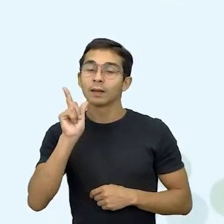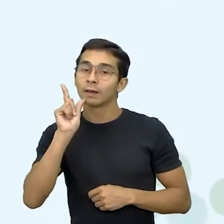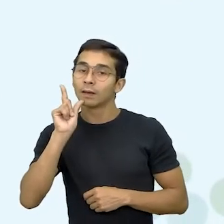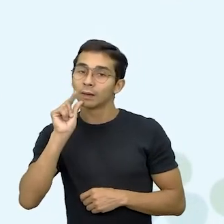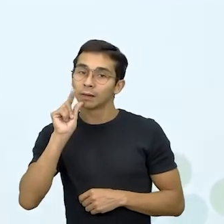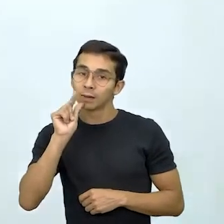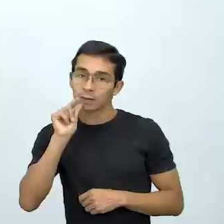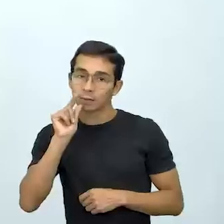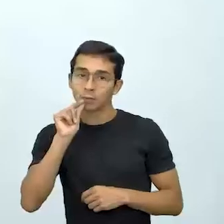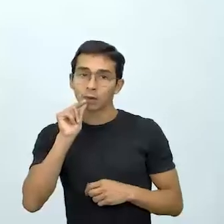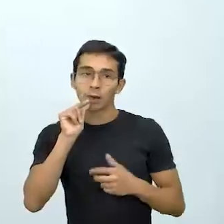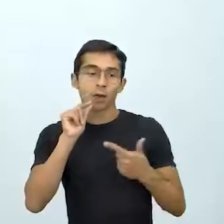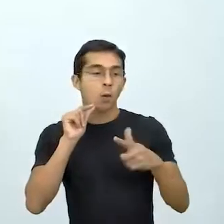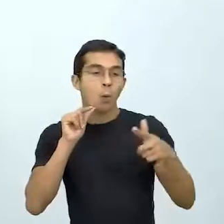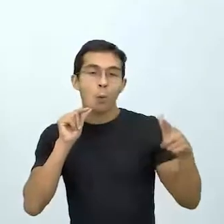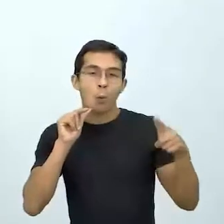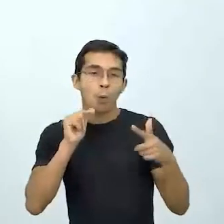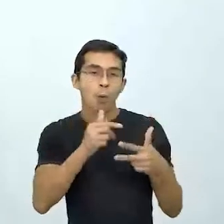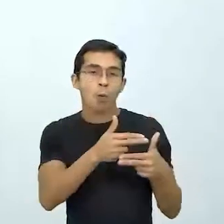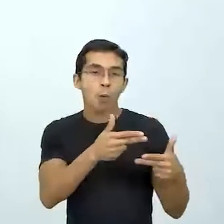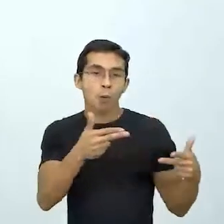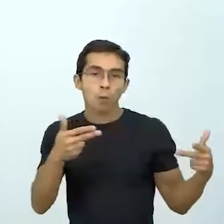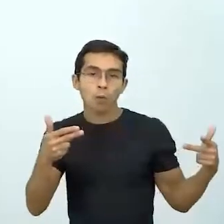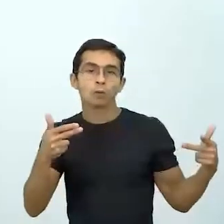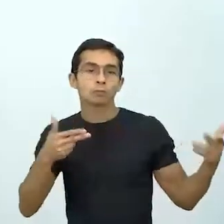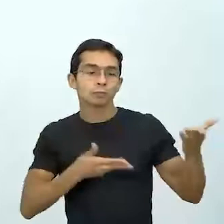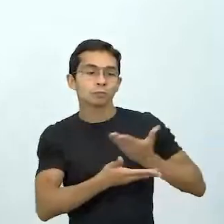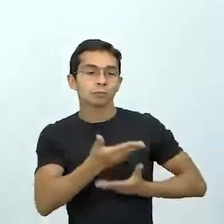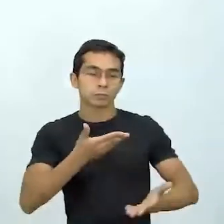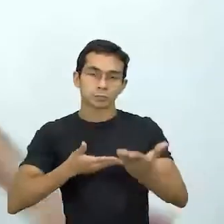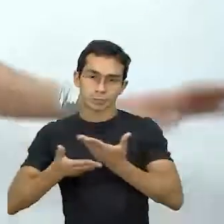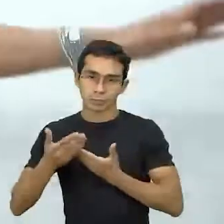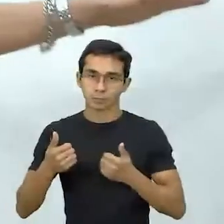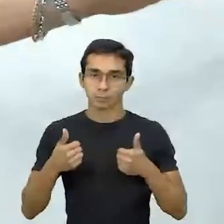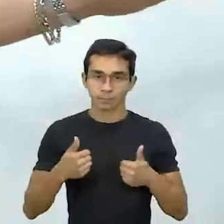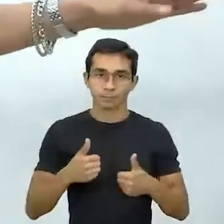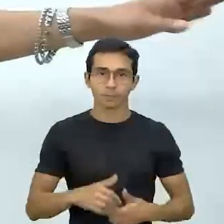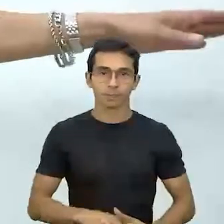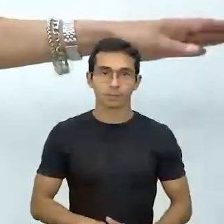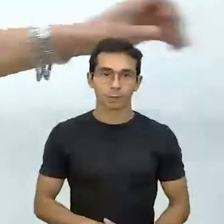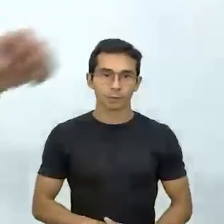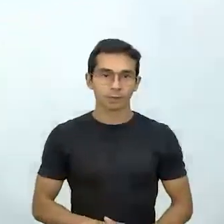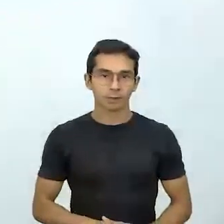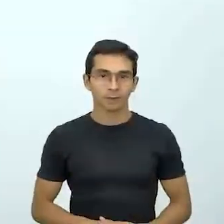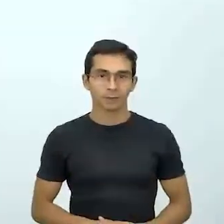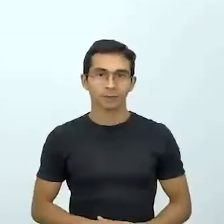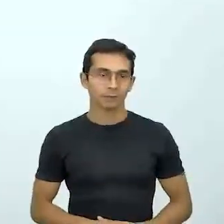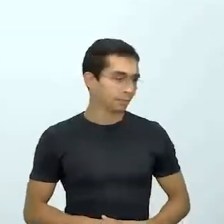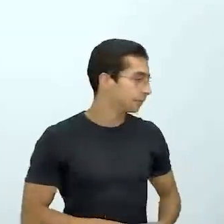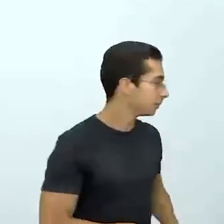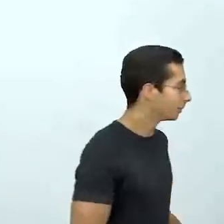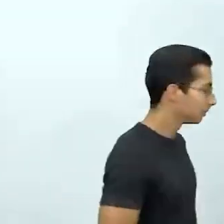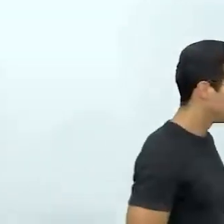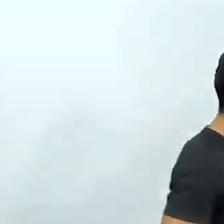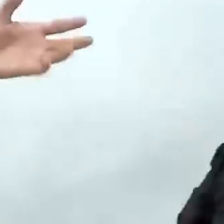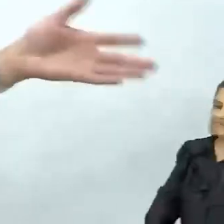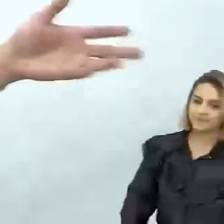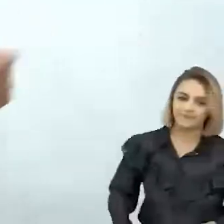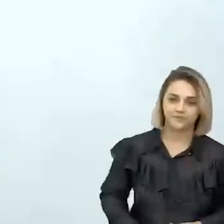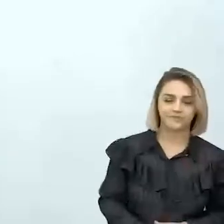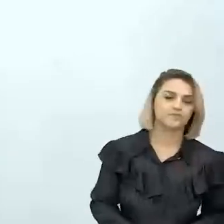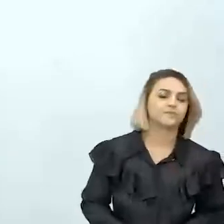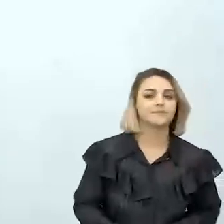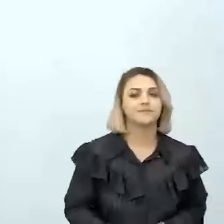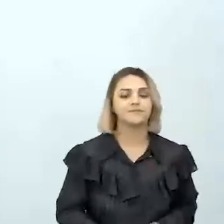água e esses compostos na natureza. Está bem? Outra propriedade da água